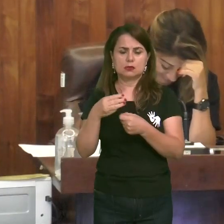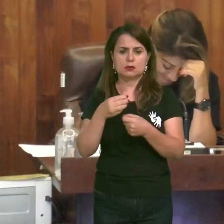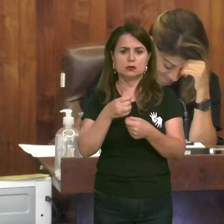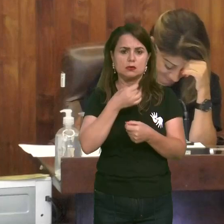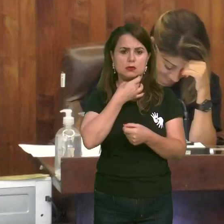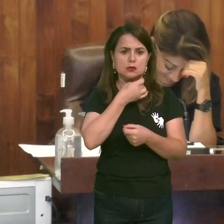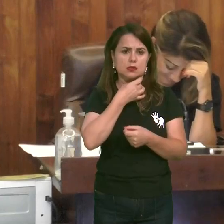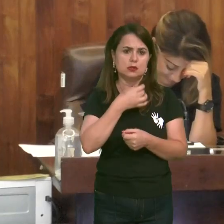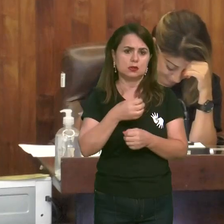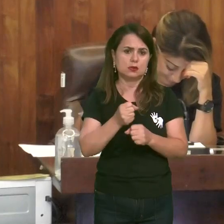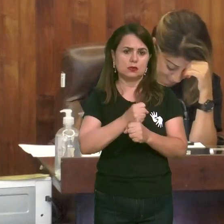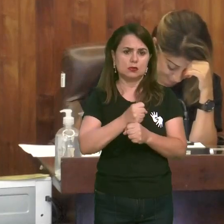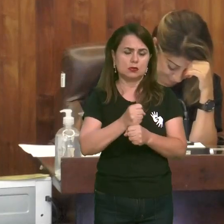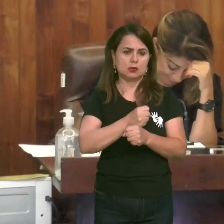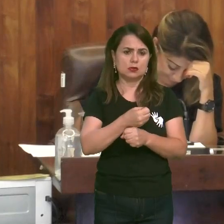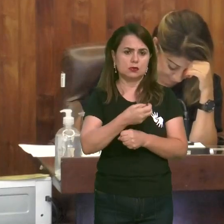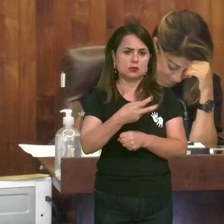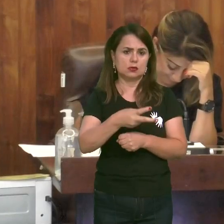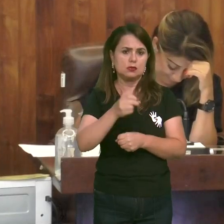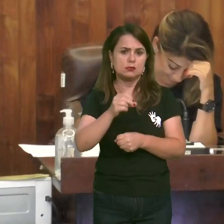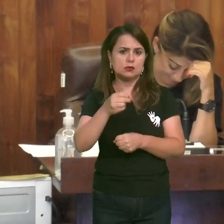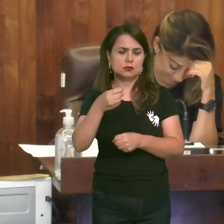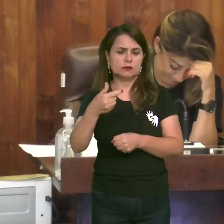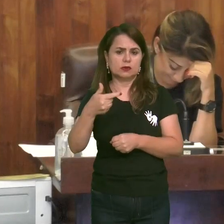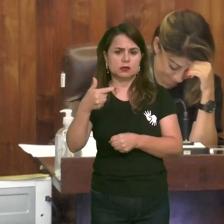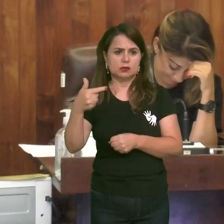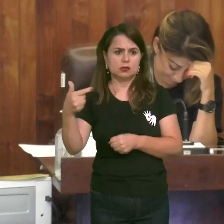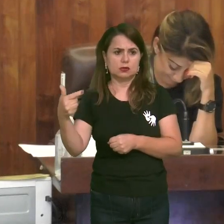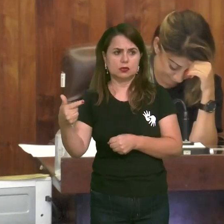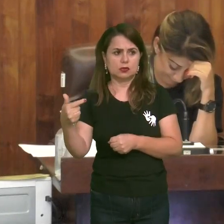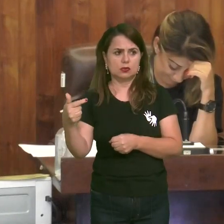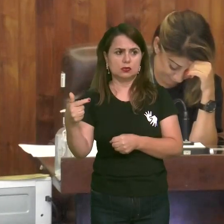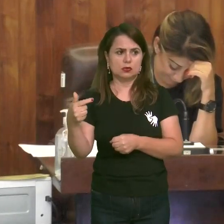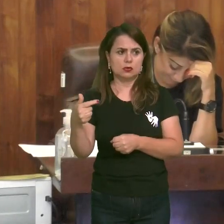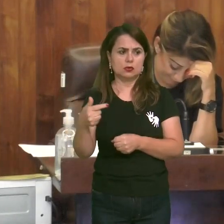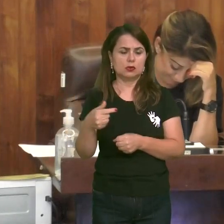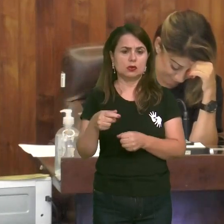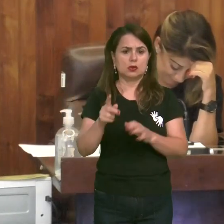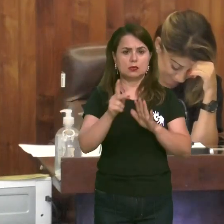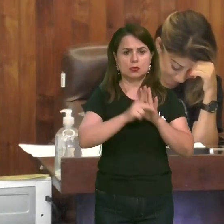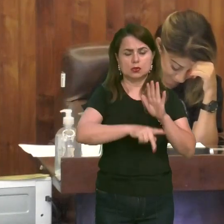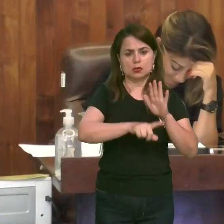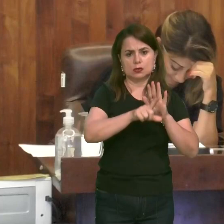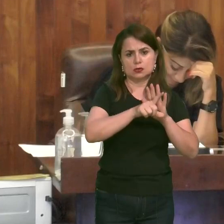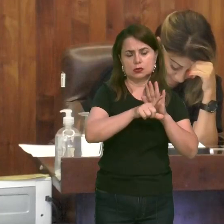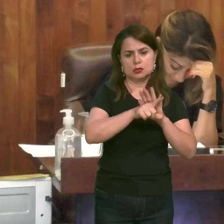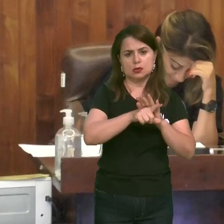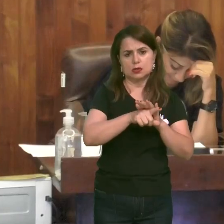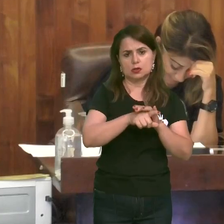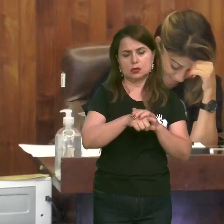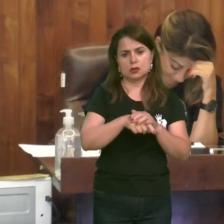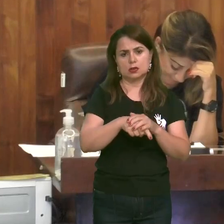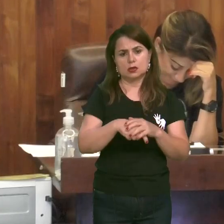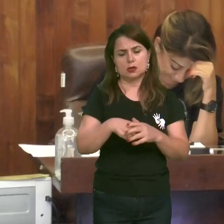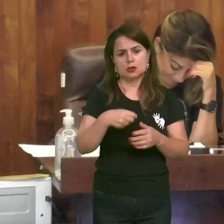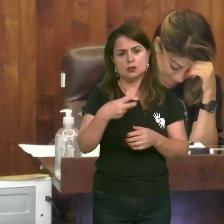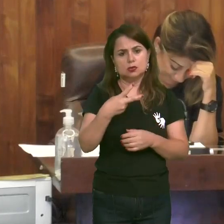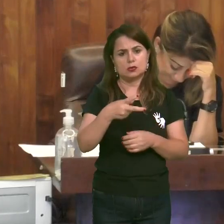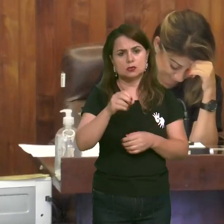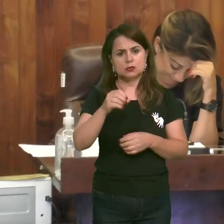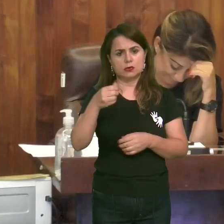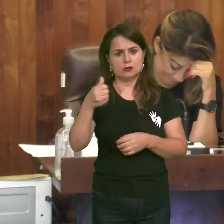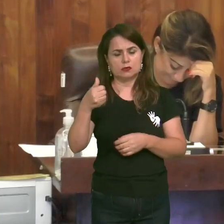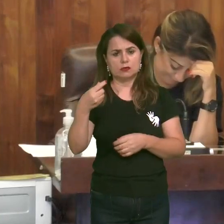o exercício 2022 decorrente da emenda número 7 de projeto ao projeto de lei 162 2022 2021